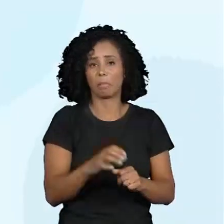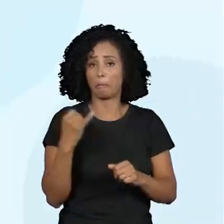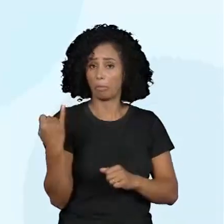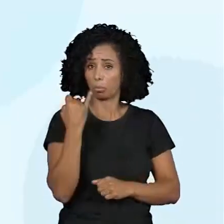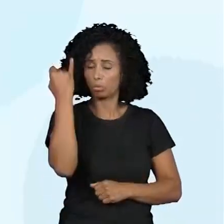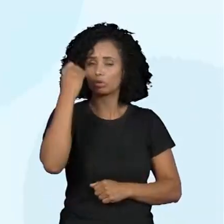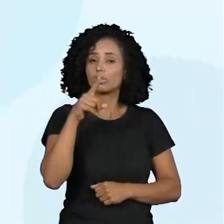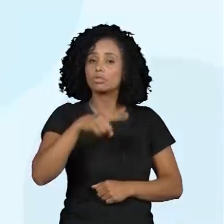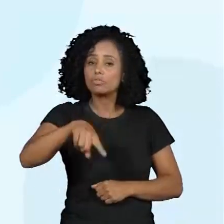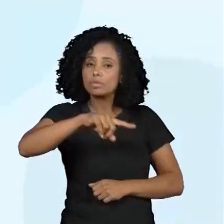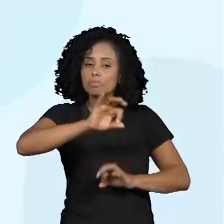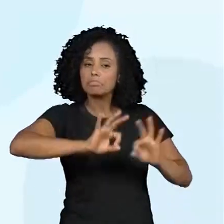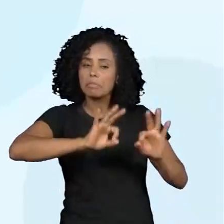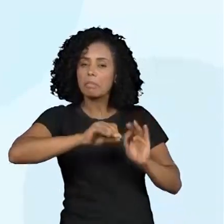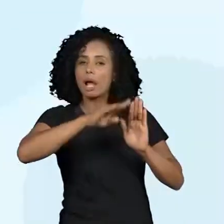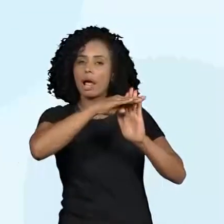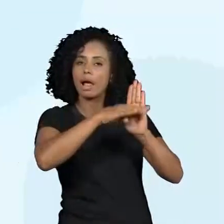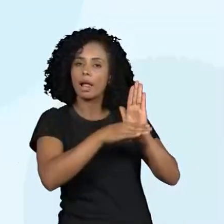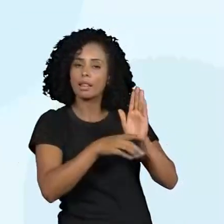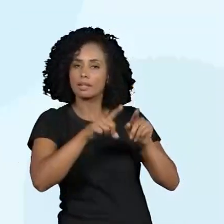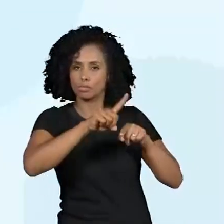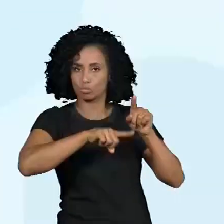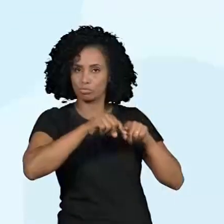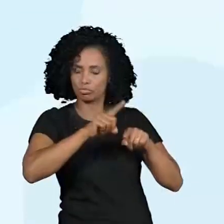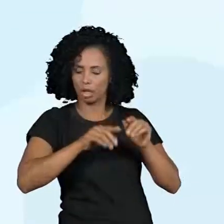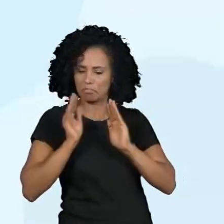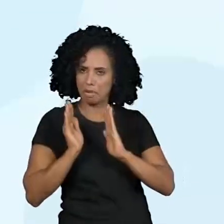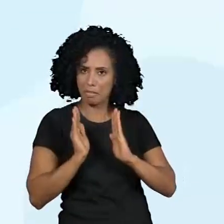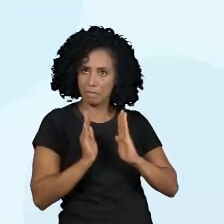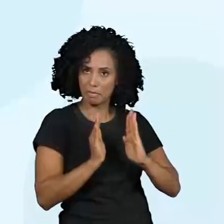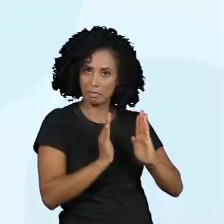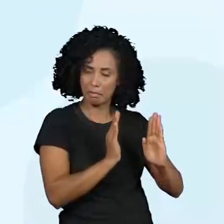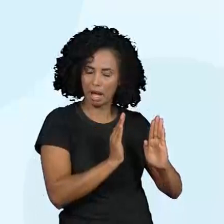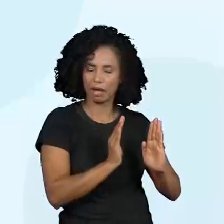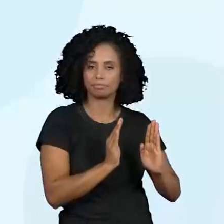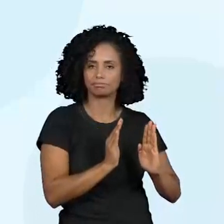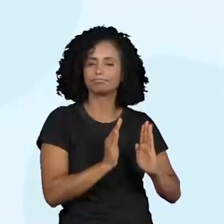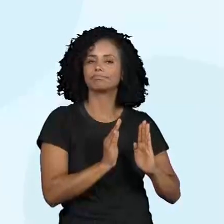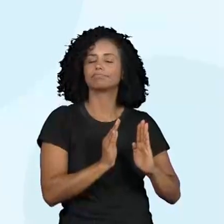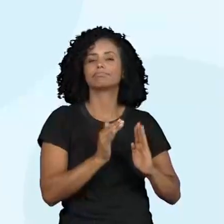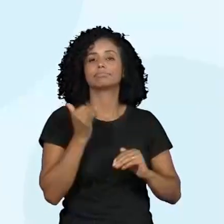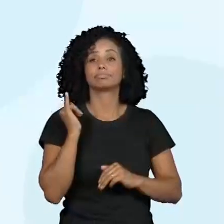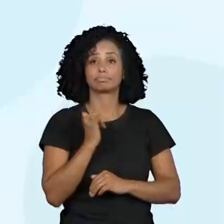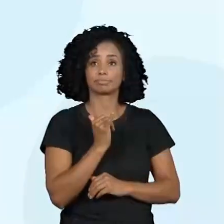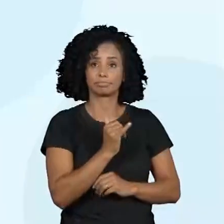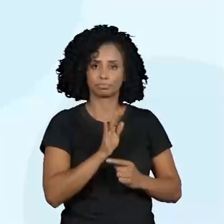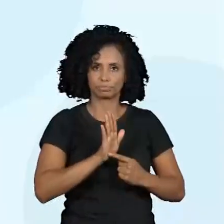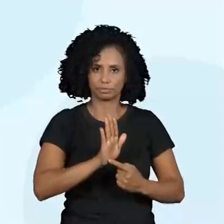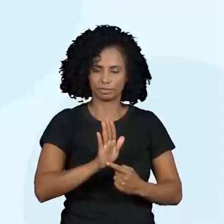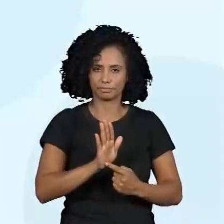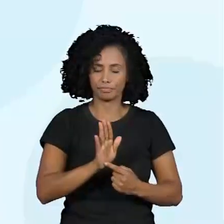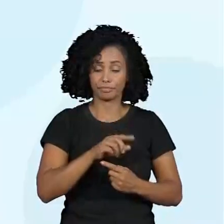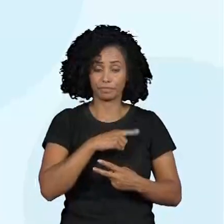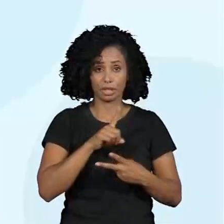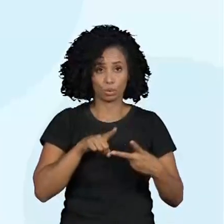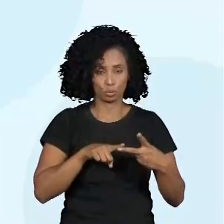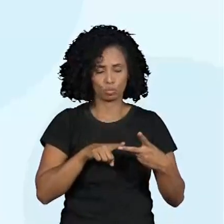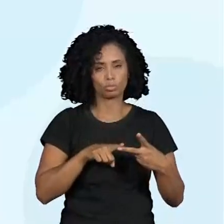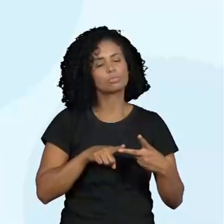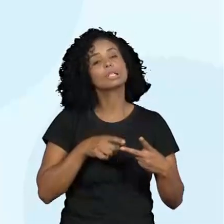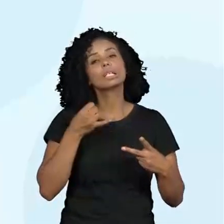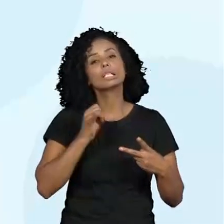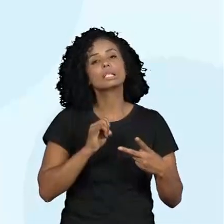objetos, por conta da ordem, para vocês colocarem corretamente na história. Segundo, o início